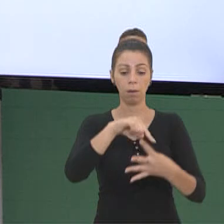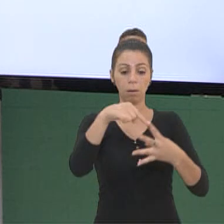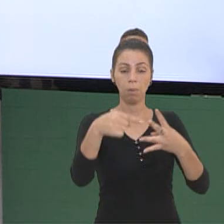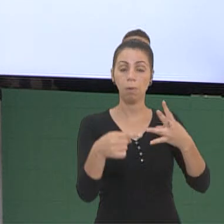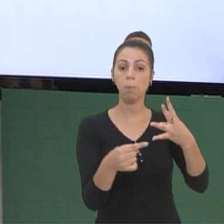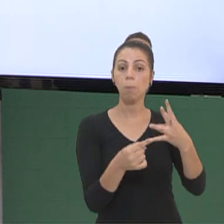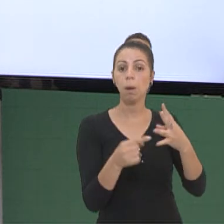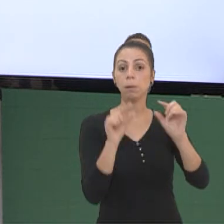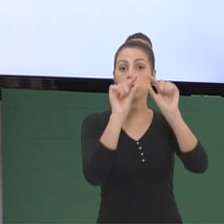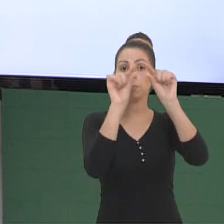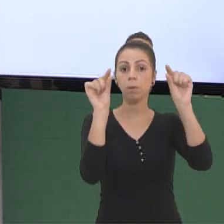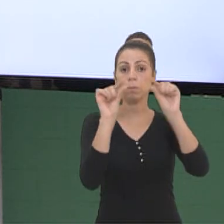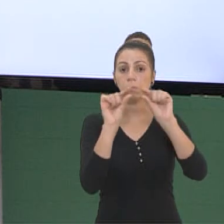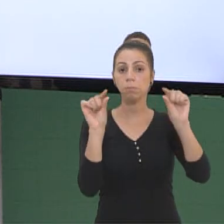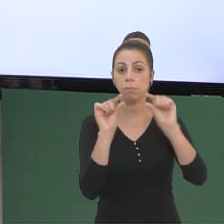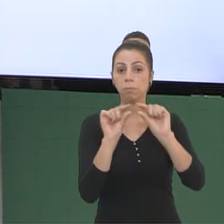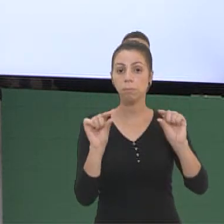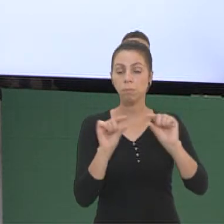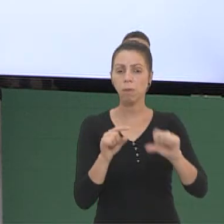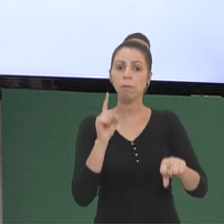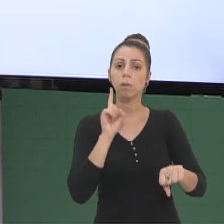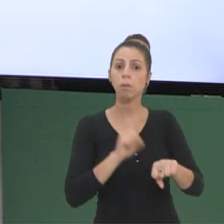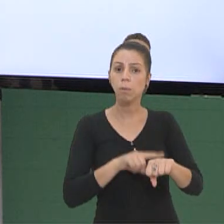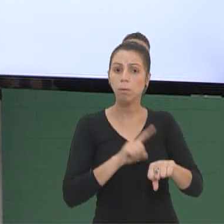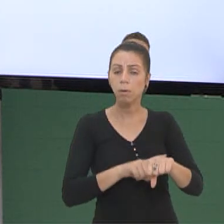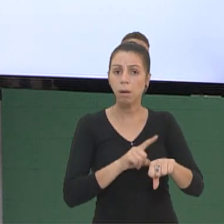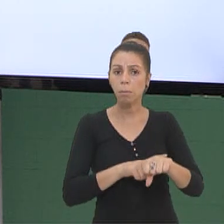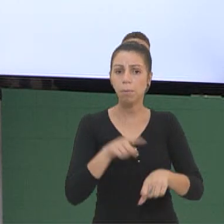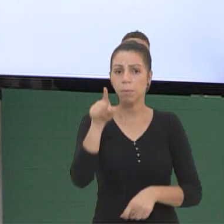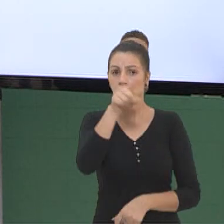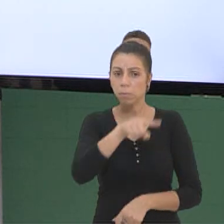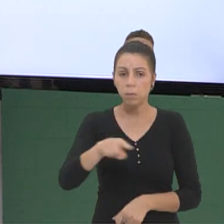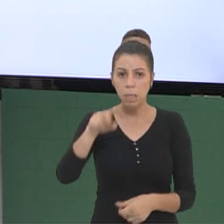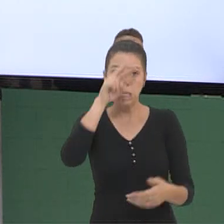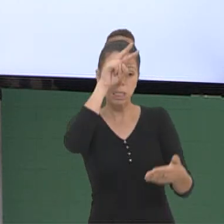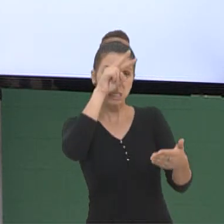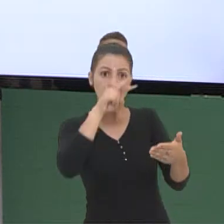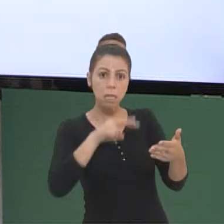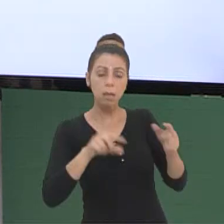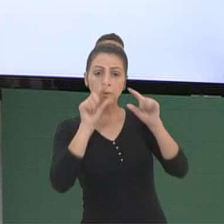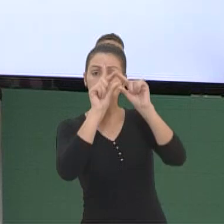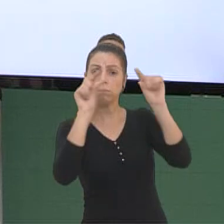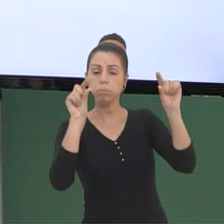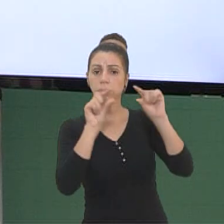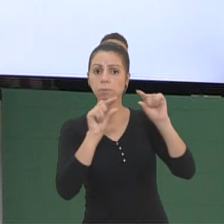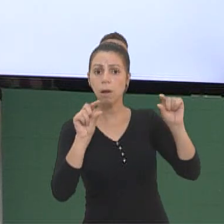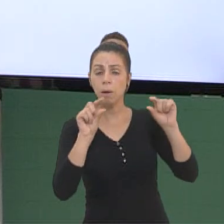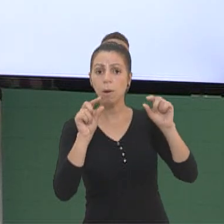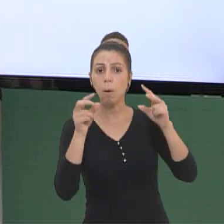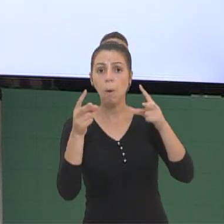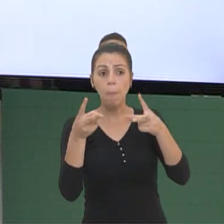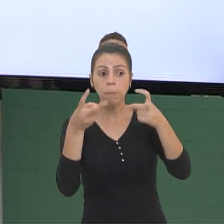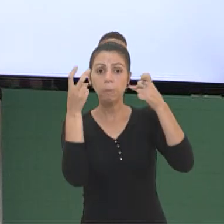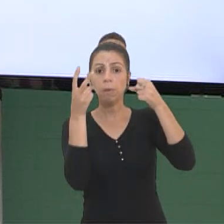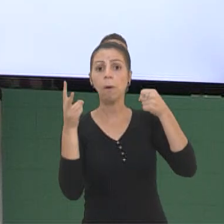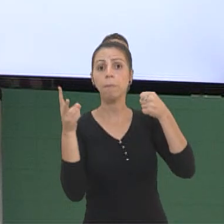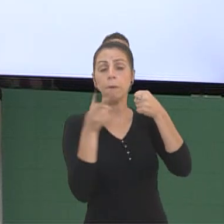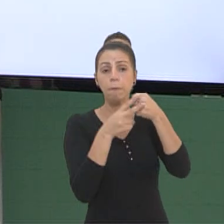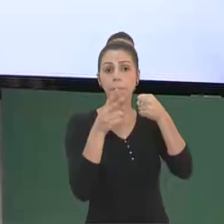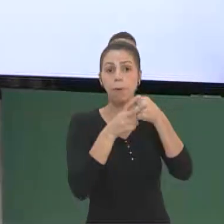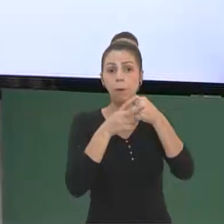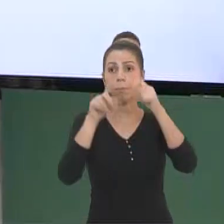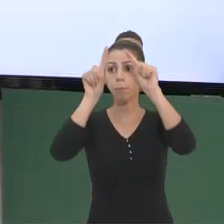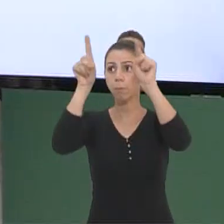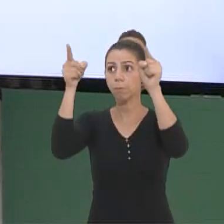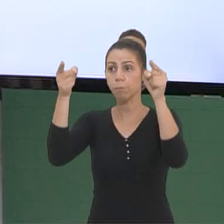frases. Eu vou dar um tempo para vocês lerem as frases, observem os verbos que estão entre